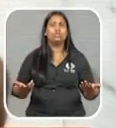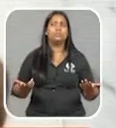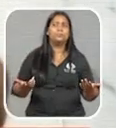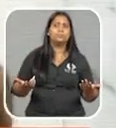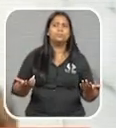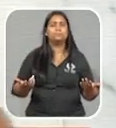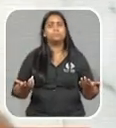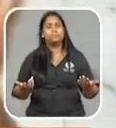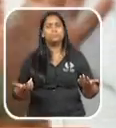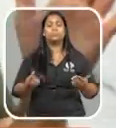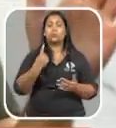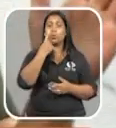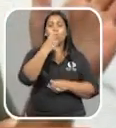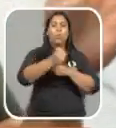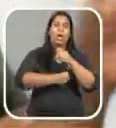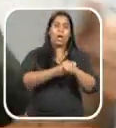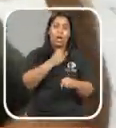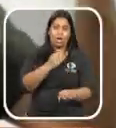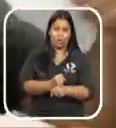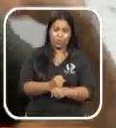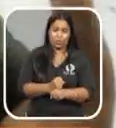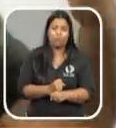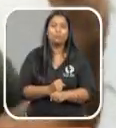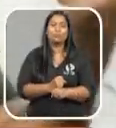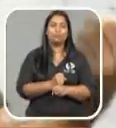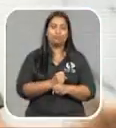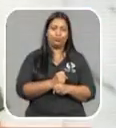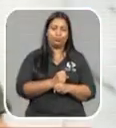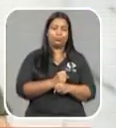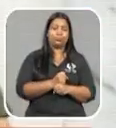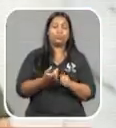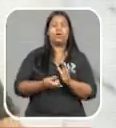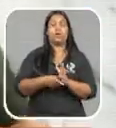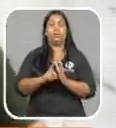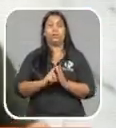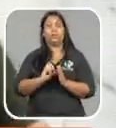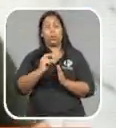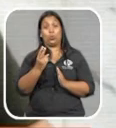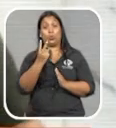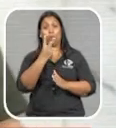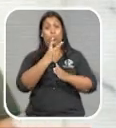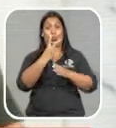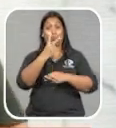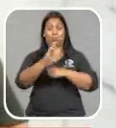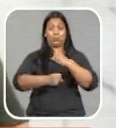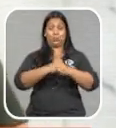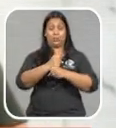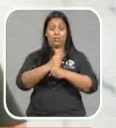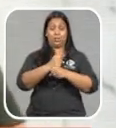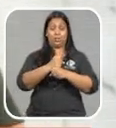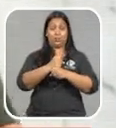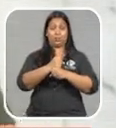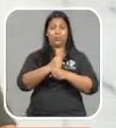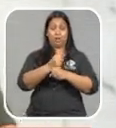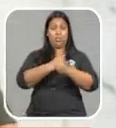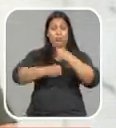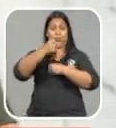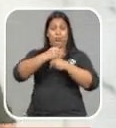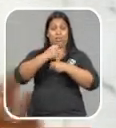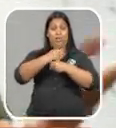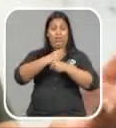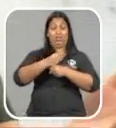pelo menos um ano antes, ou dois anos antes, você começa a discutir um novo modelo, né, que pensar para os próximos